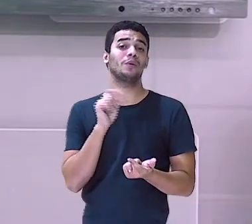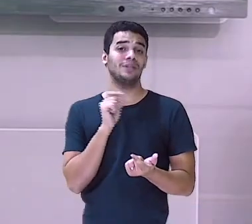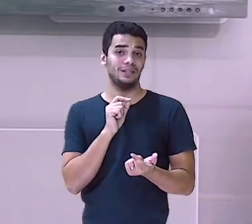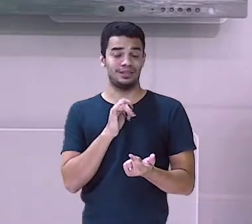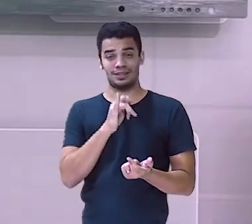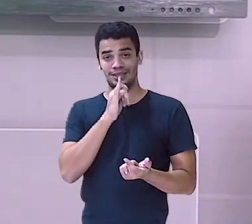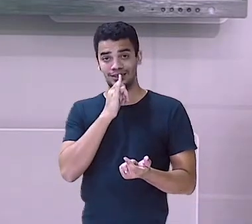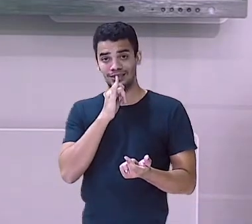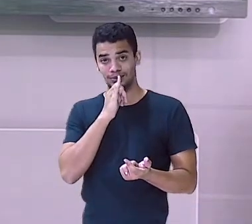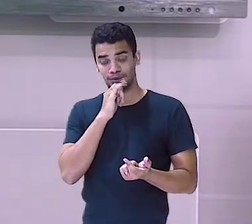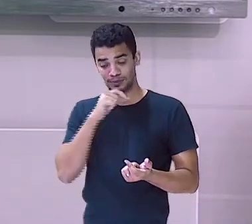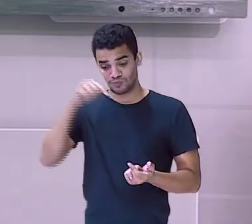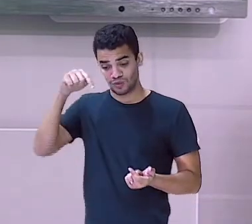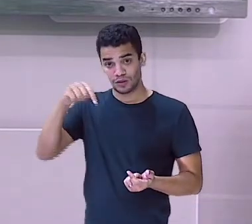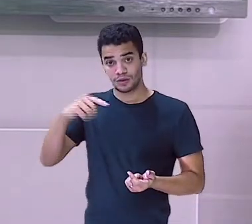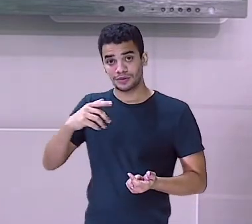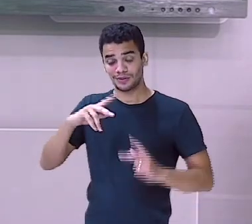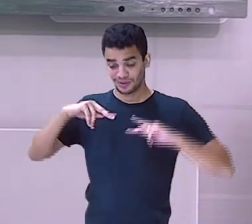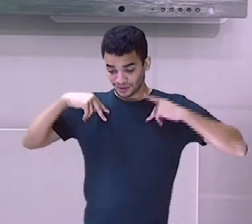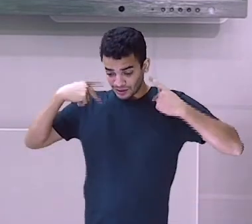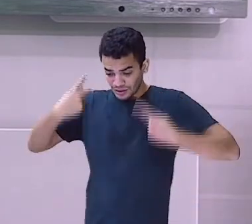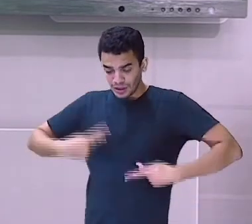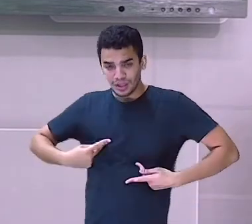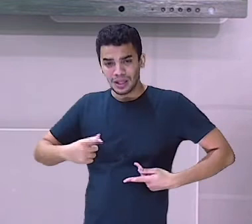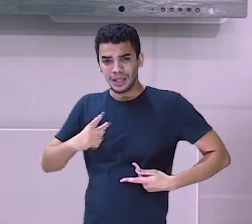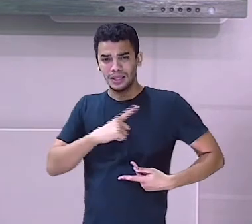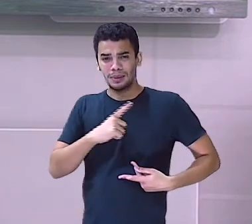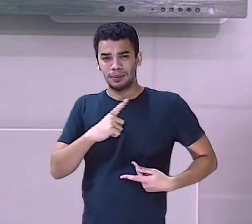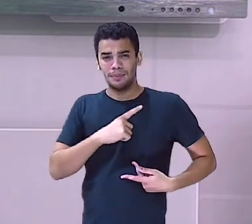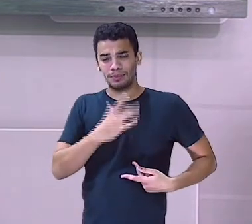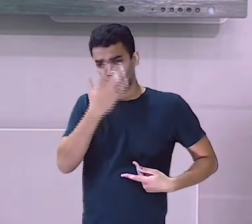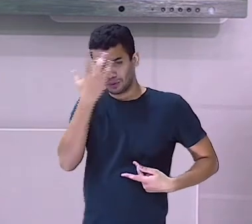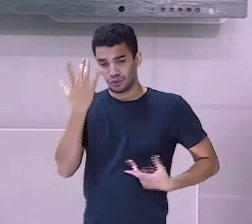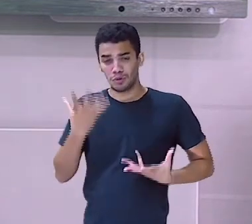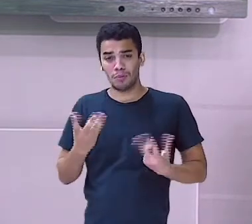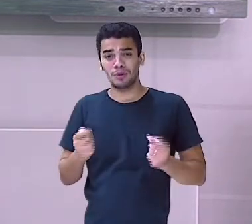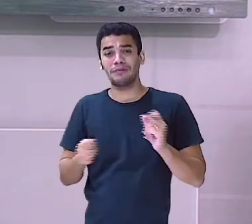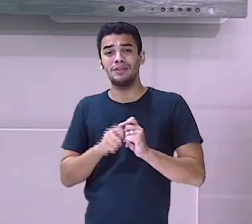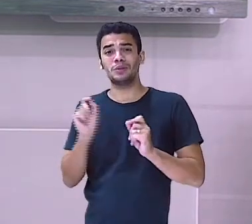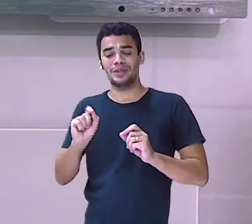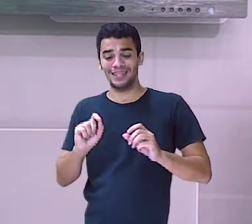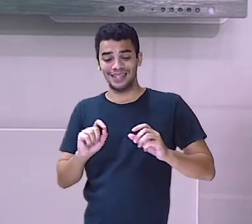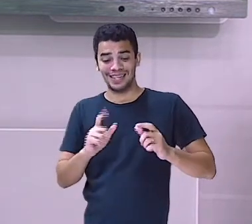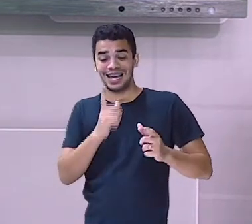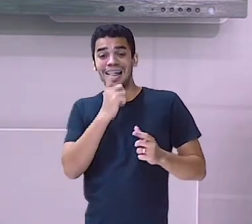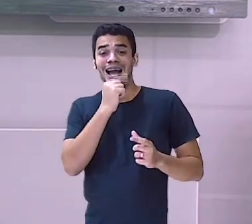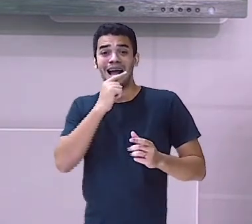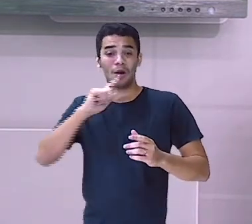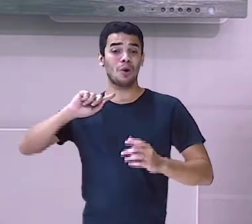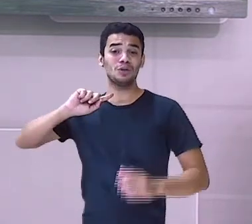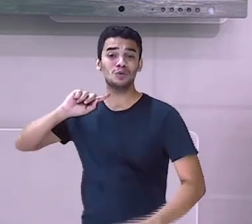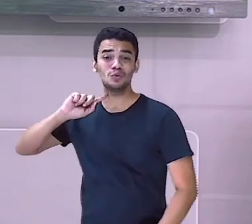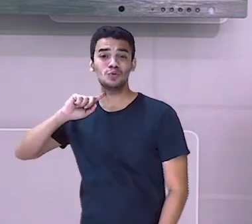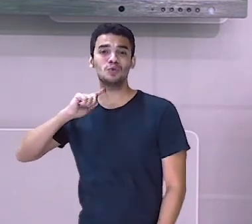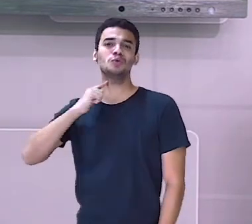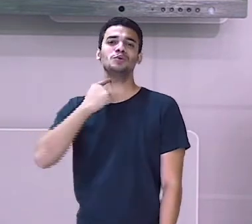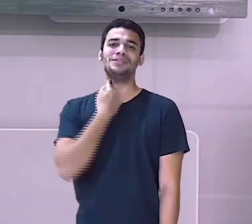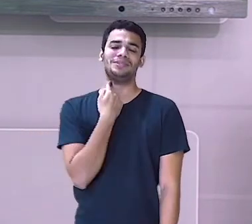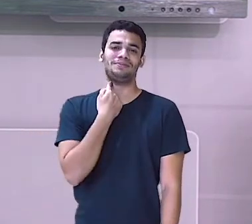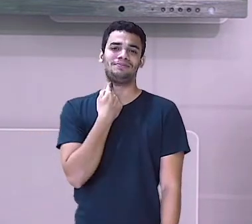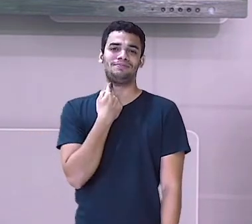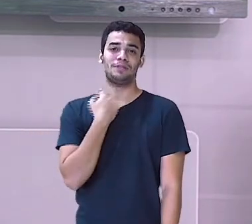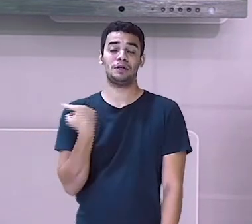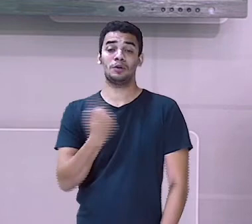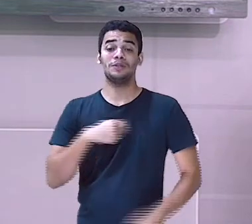pode beber. Então a gente não ingere água suja, a gente não usa água de esgoto. Então é importante cuidar